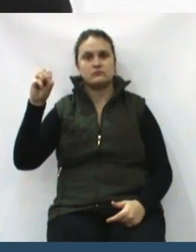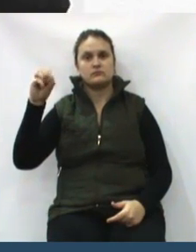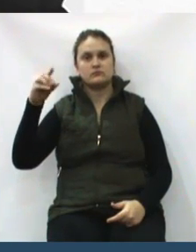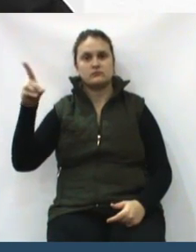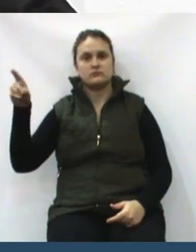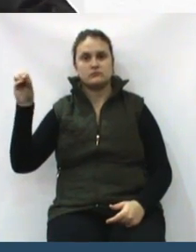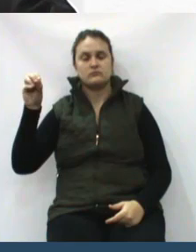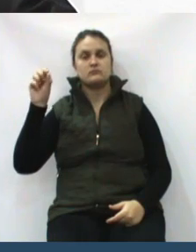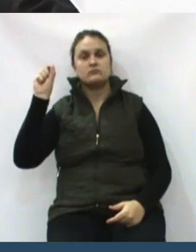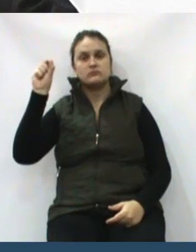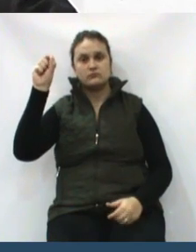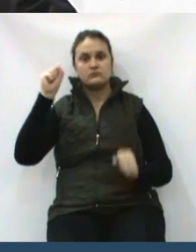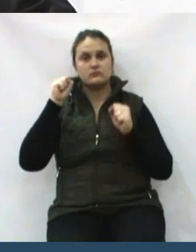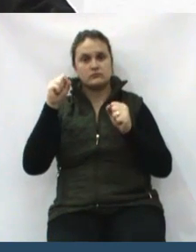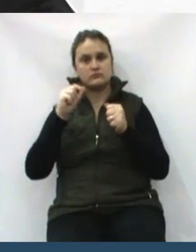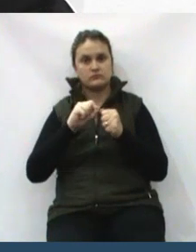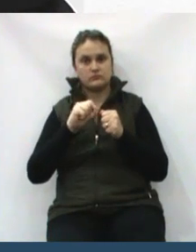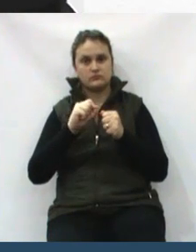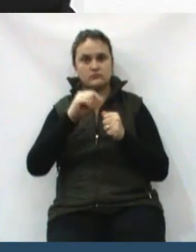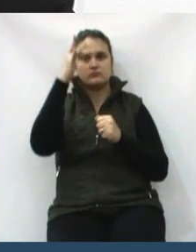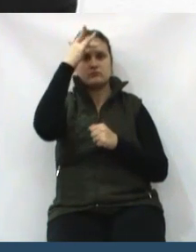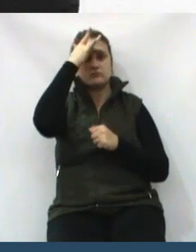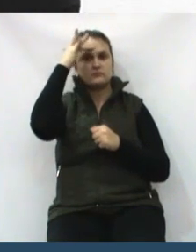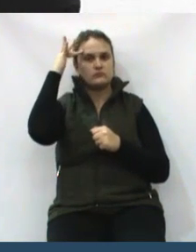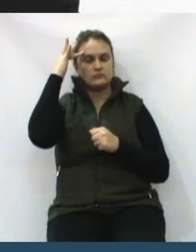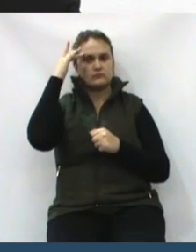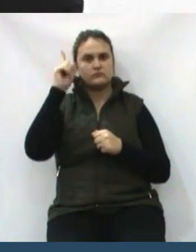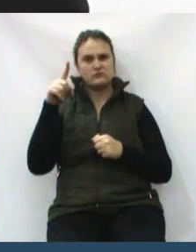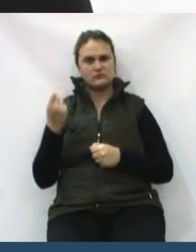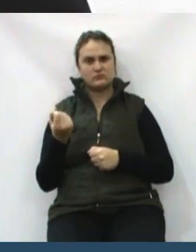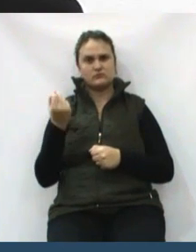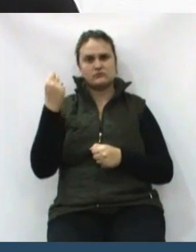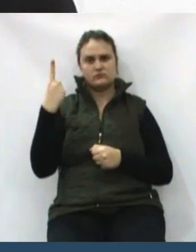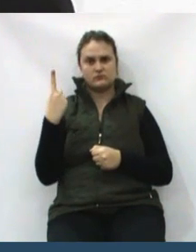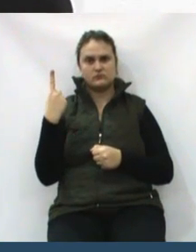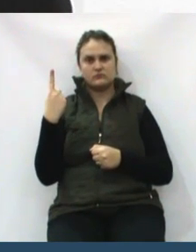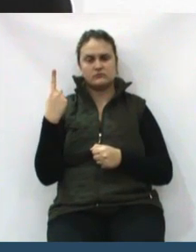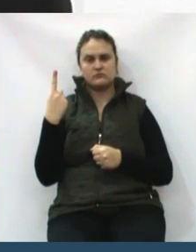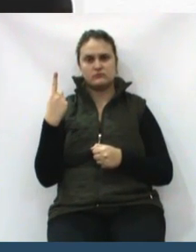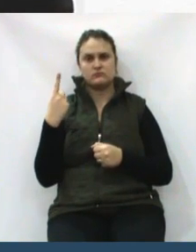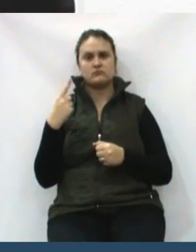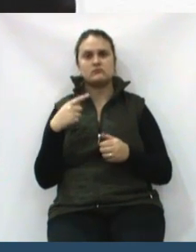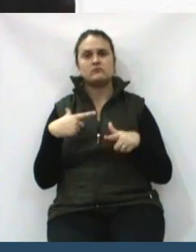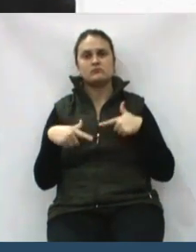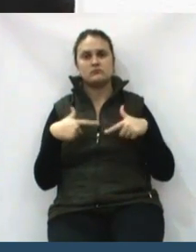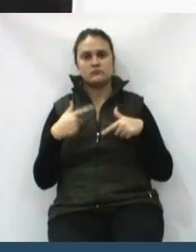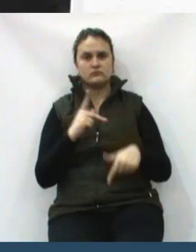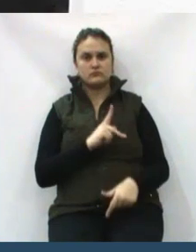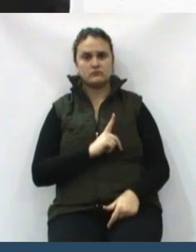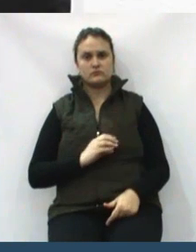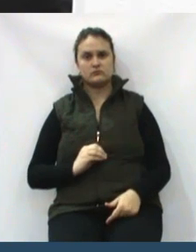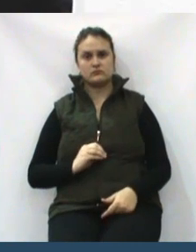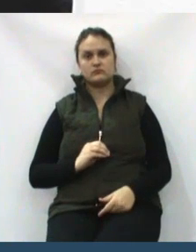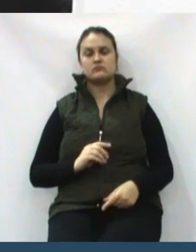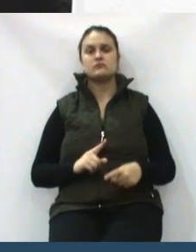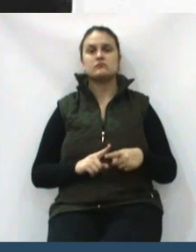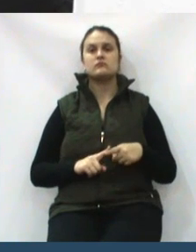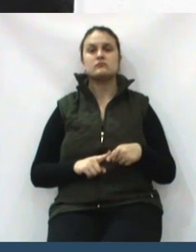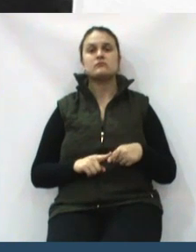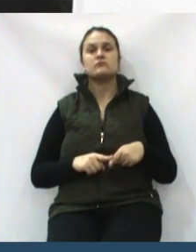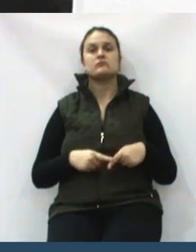aquelas que podem sim ser exercidas por pessoas estranhas ao quadro público,